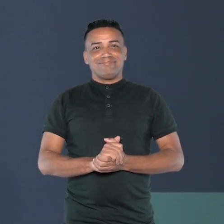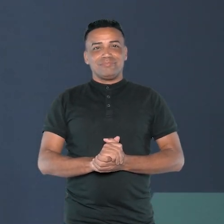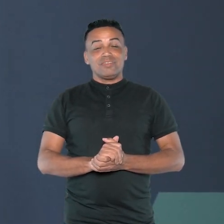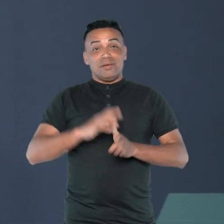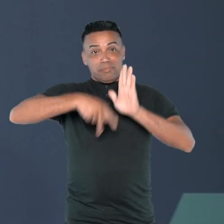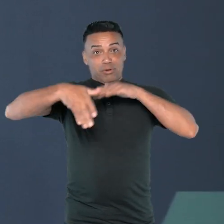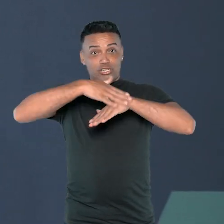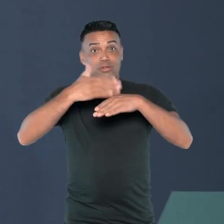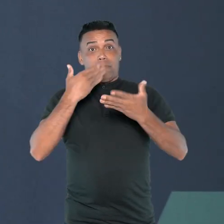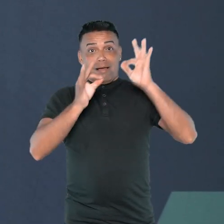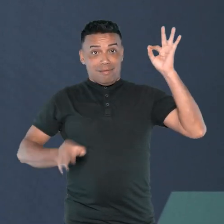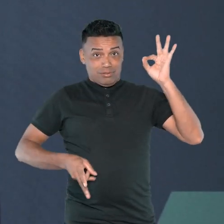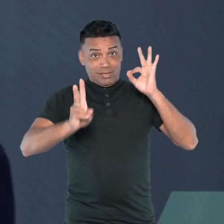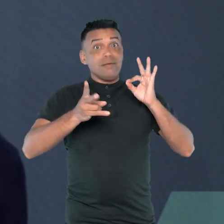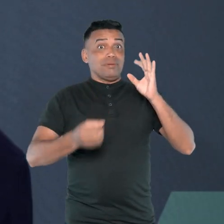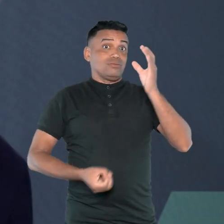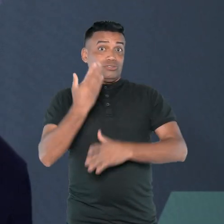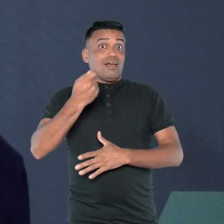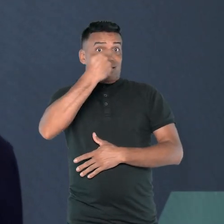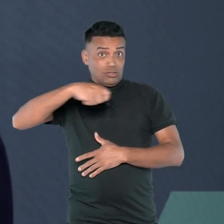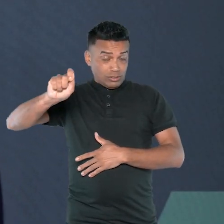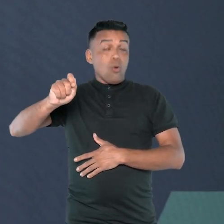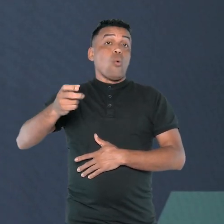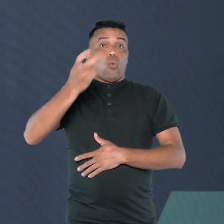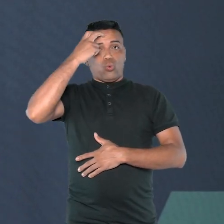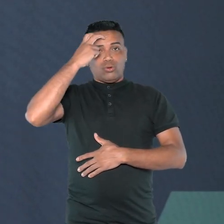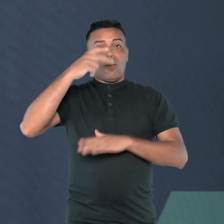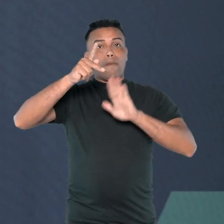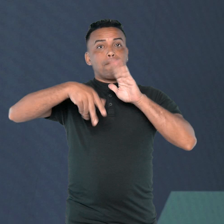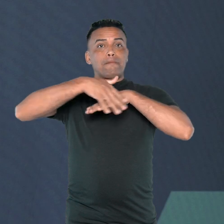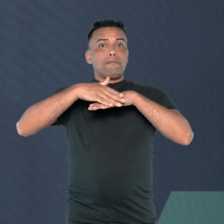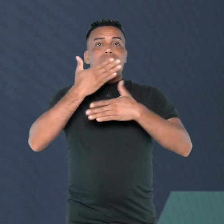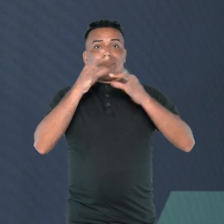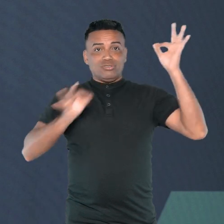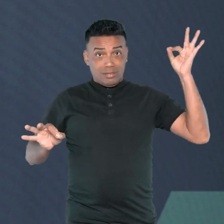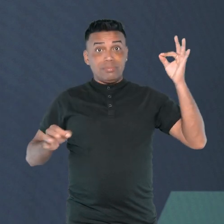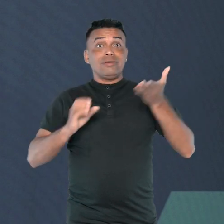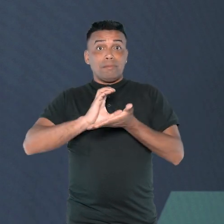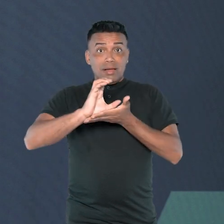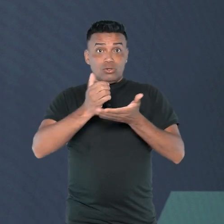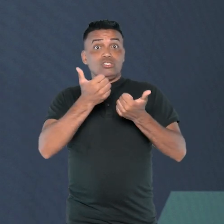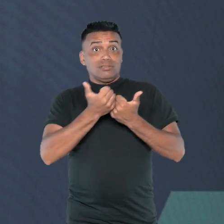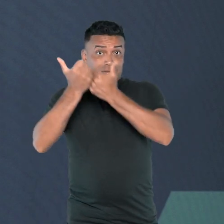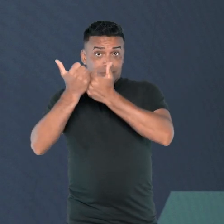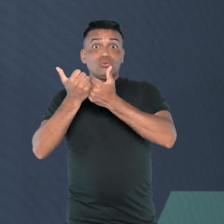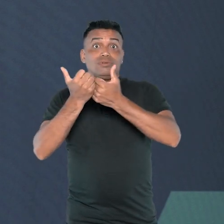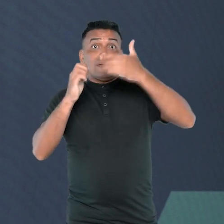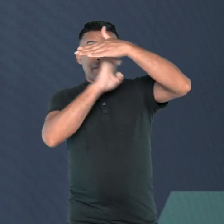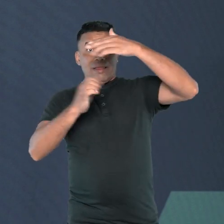Sempre um Papo é uma realização da Associação Cultural Sempre um Papo. Nós temos o patrocínio da CEMIG via Lei de